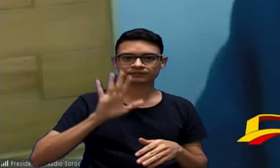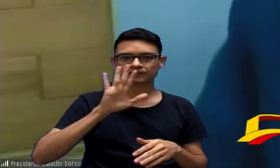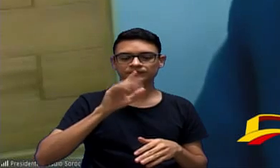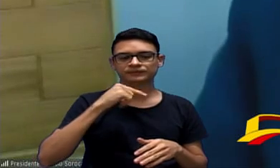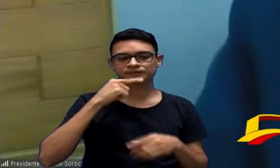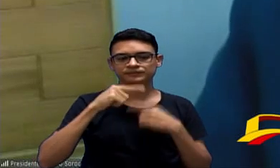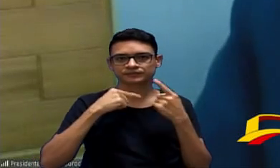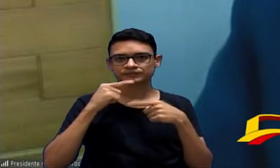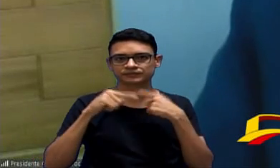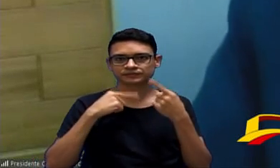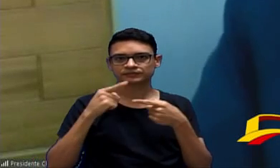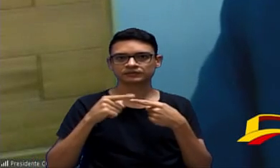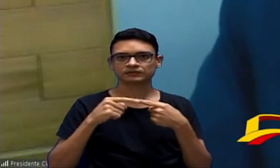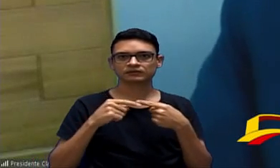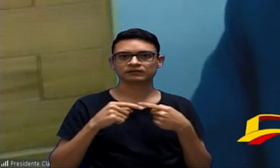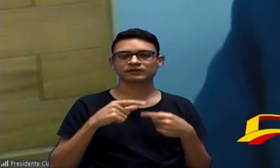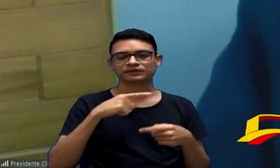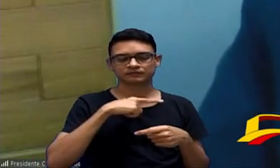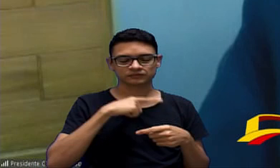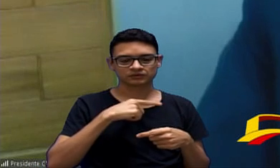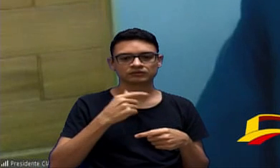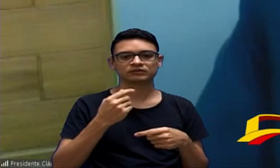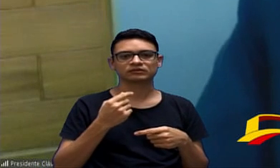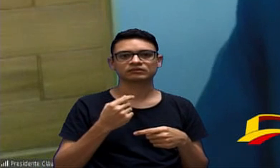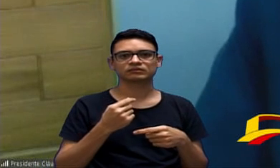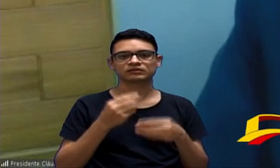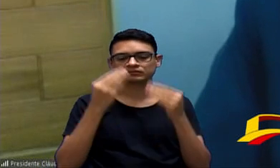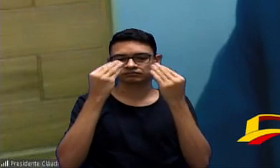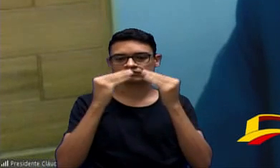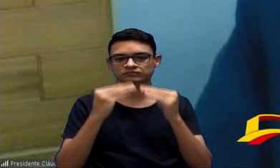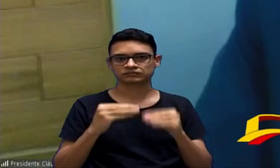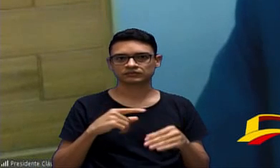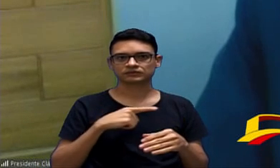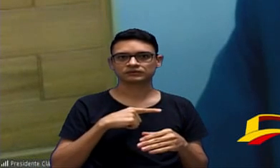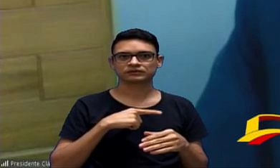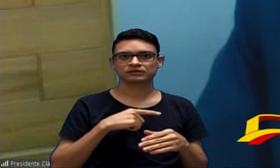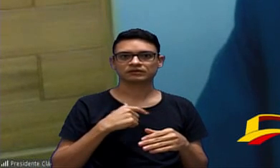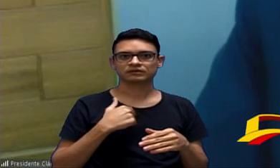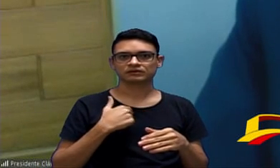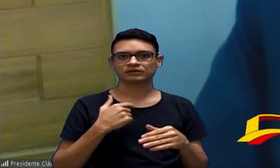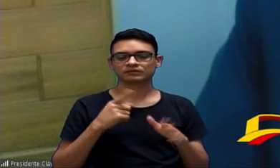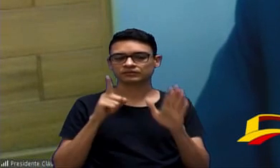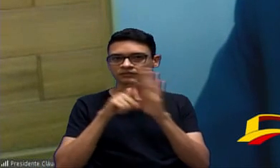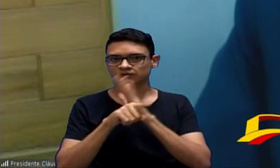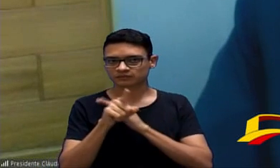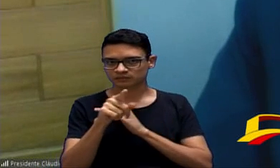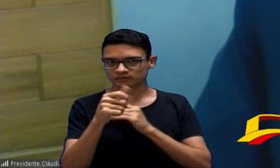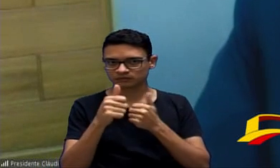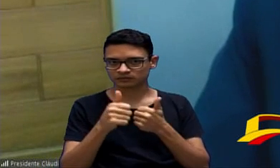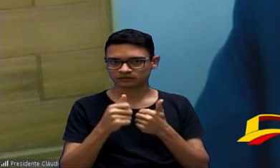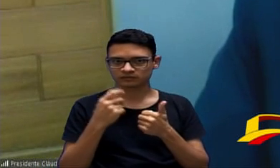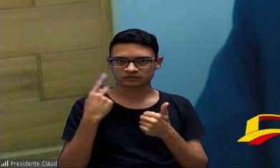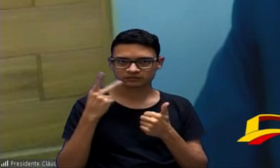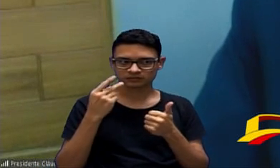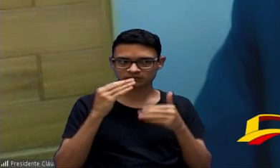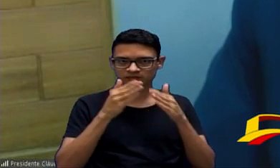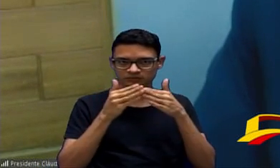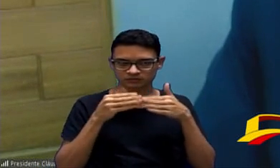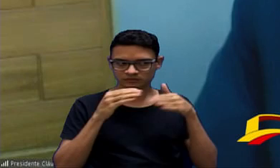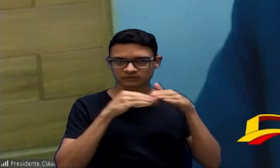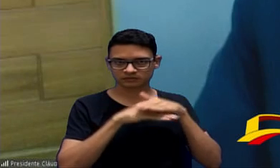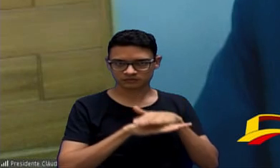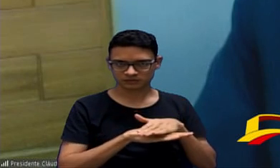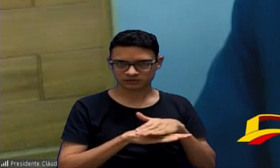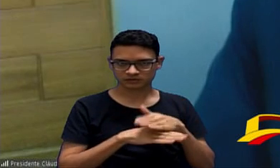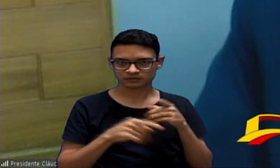Então, não, mas está sendo feito o cadastro, sim, vereadora. Então, eu gostaria de consultar a Vossa Excelência. Então, a Vossa Excelência pede o arquivamento para poder colocar